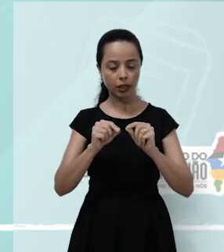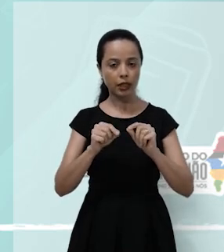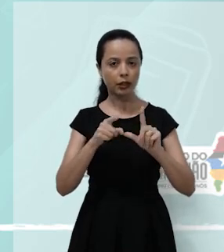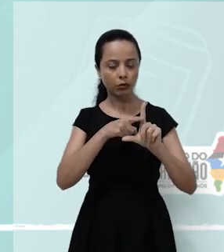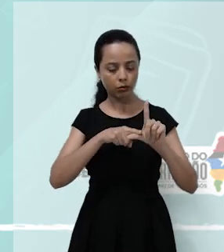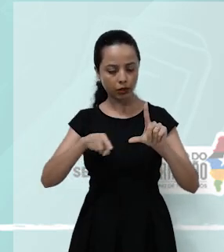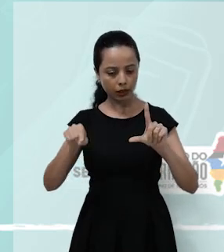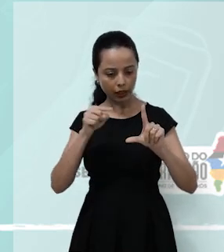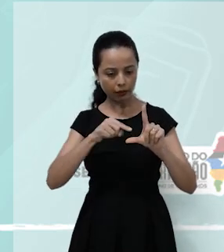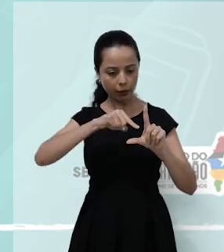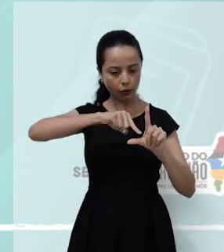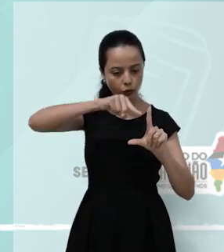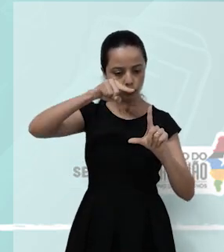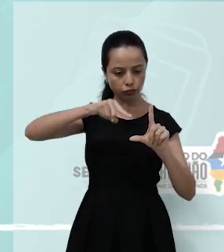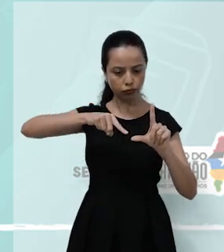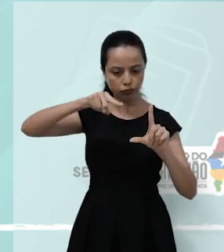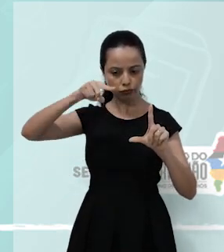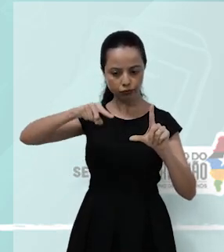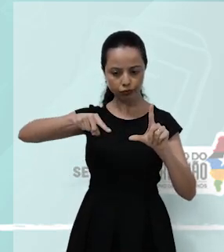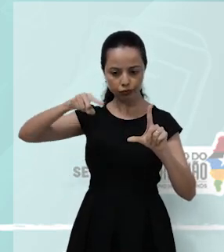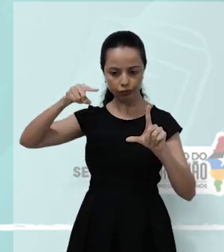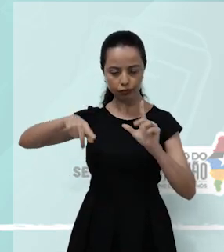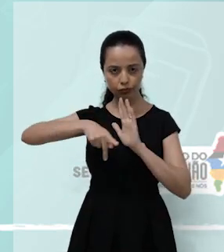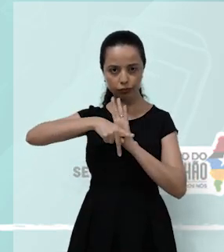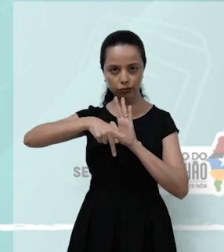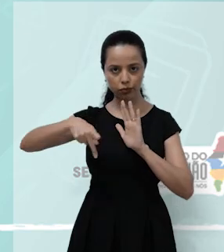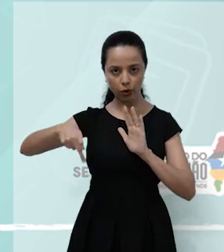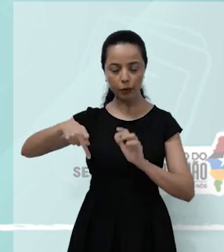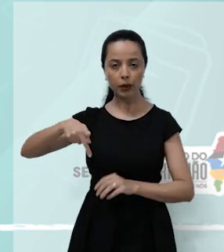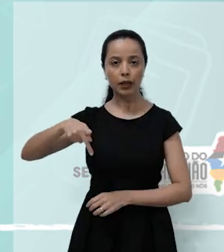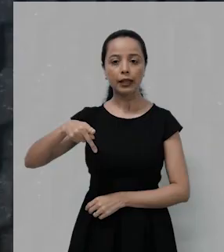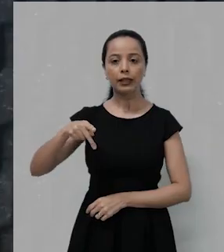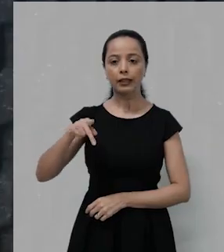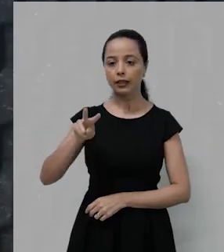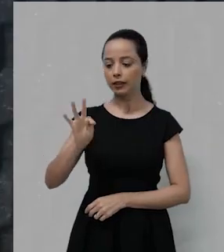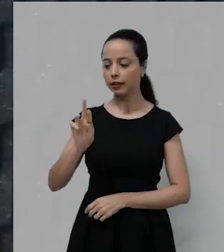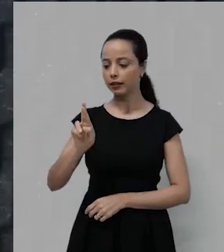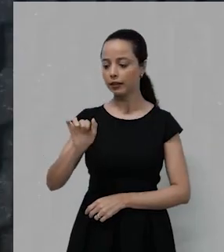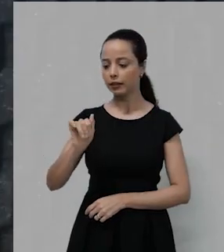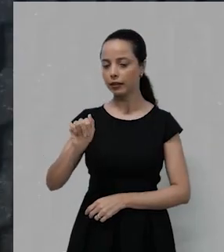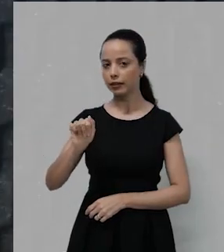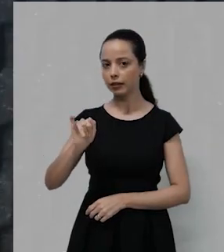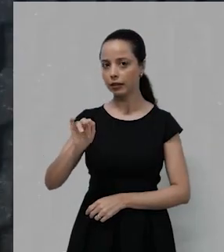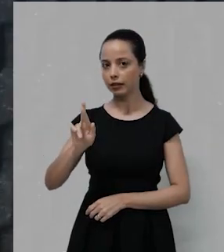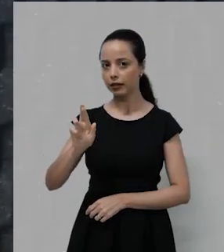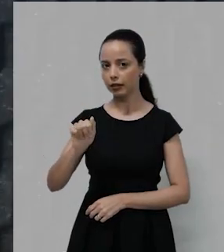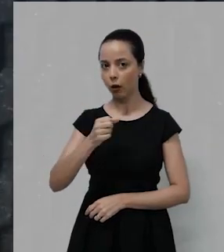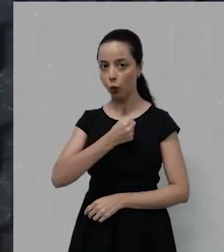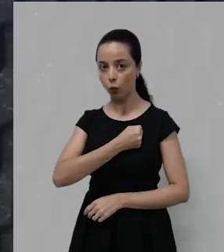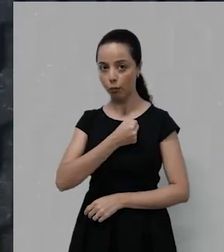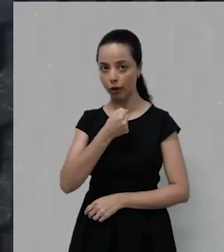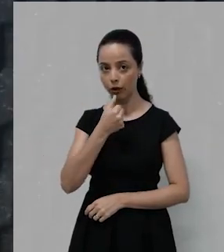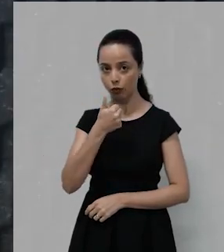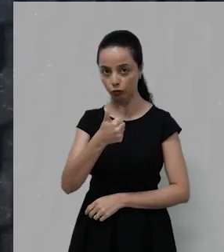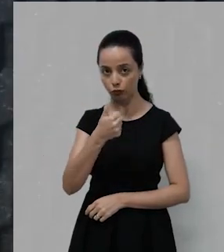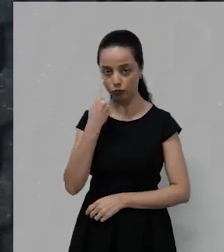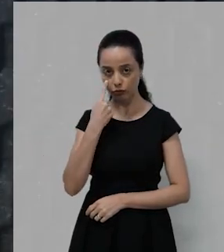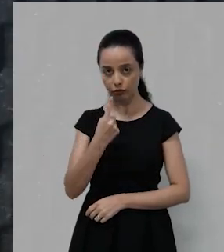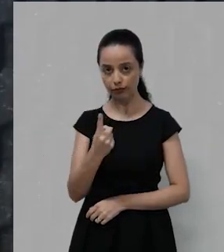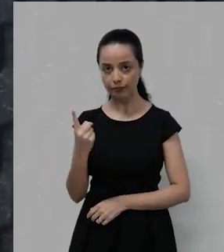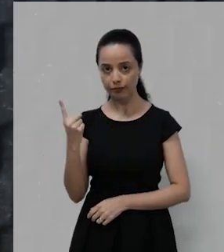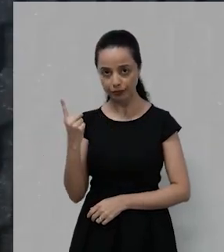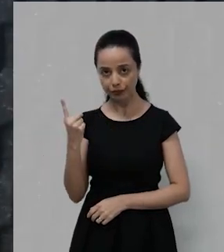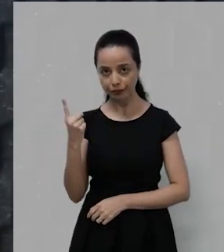variação da densidade populacional da traíra. Então, ele está dizendo aqui, ó, que essa curva número 1 aqui, esse gráfico número